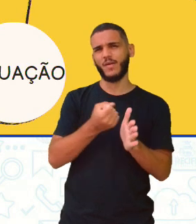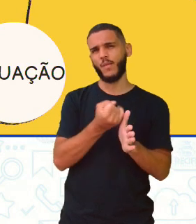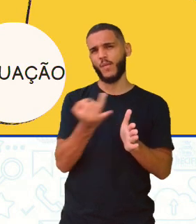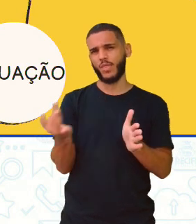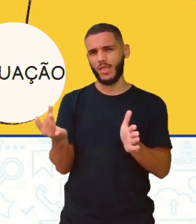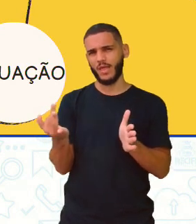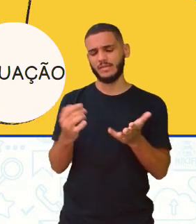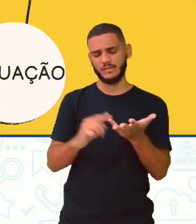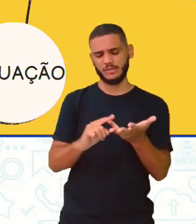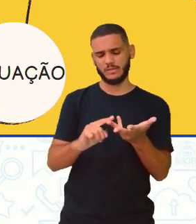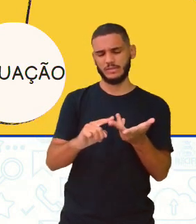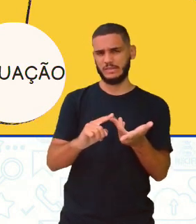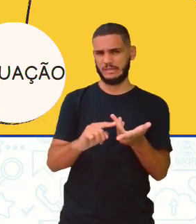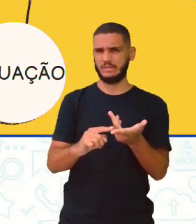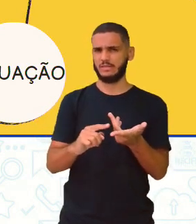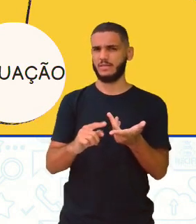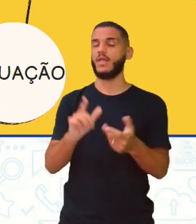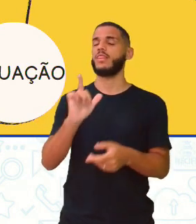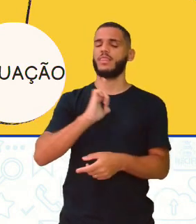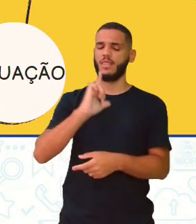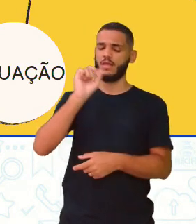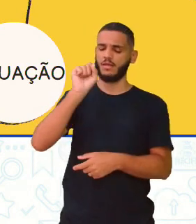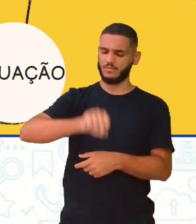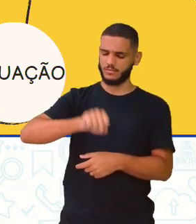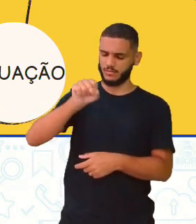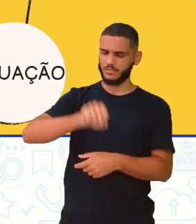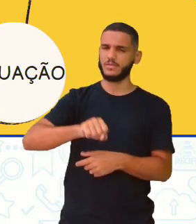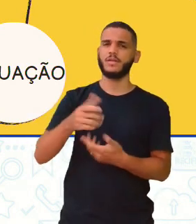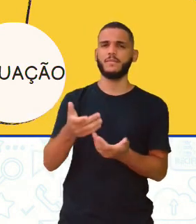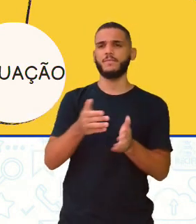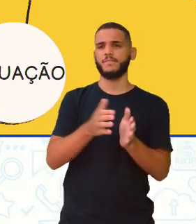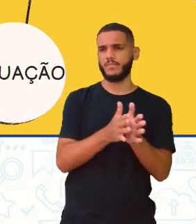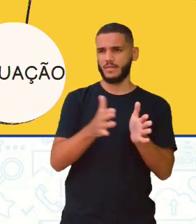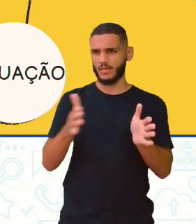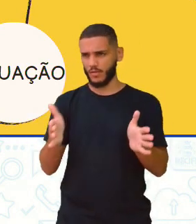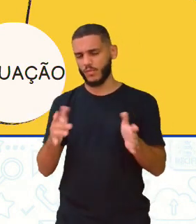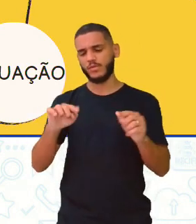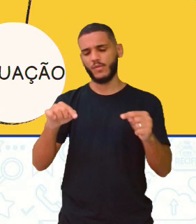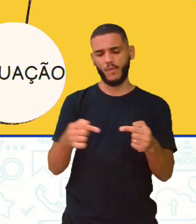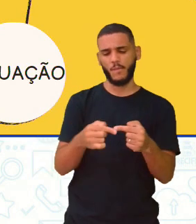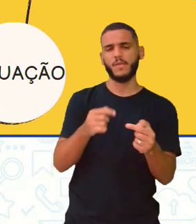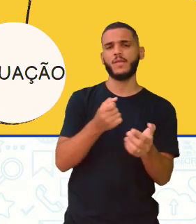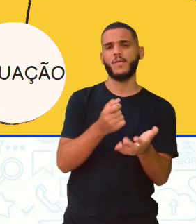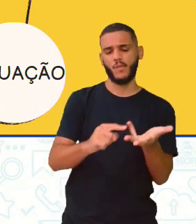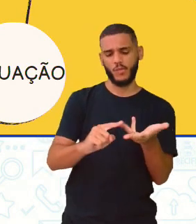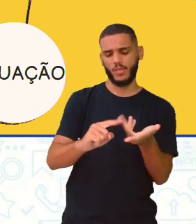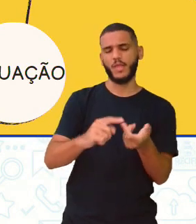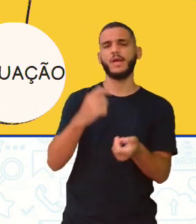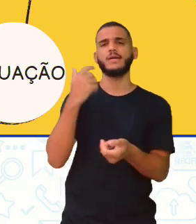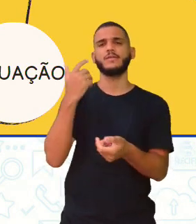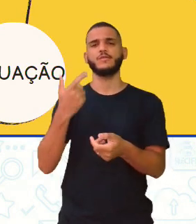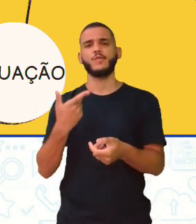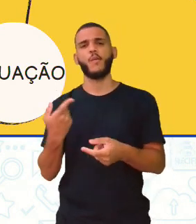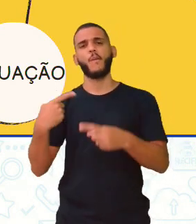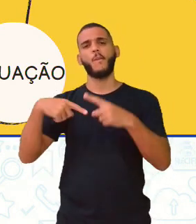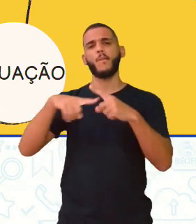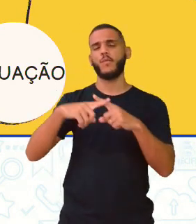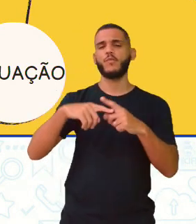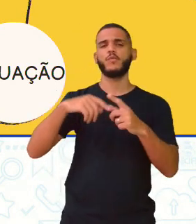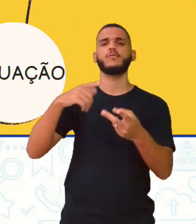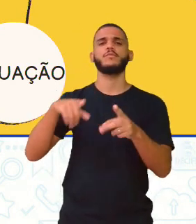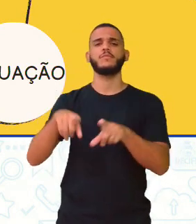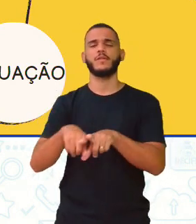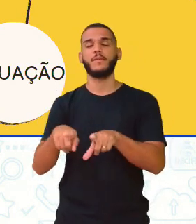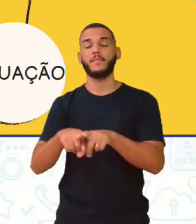botou aí os dedinhos contando. Tem, gente. Sequência tem a ver com contagem, com múltiplo, com